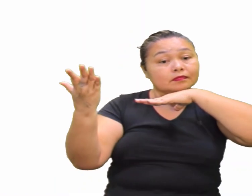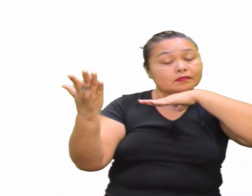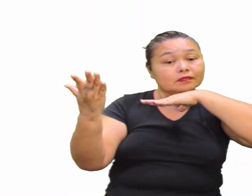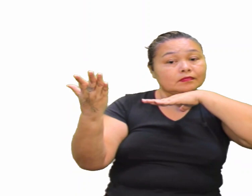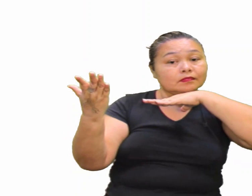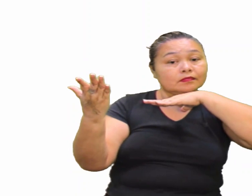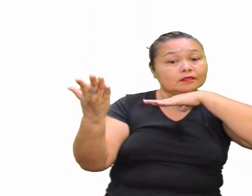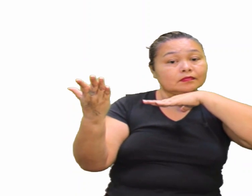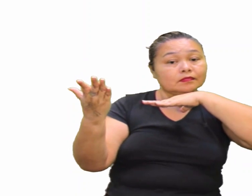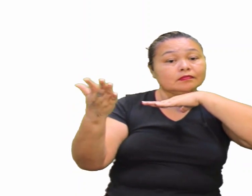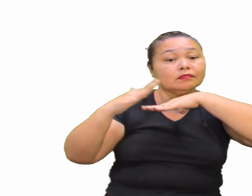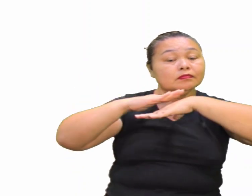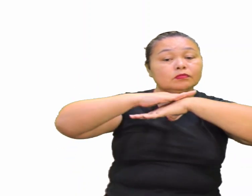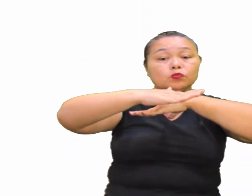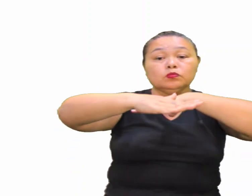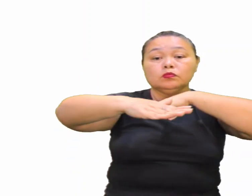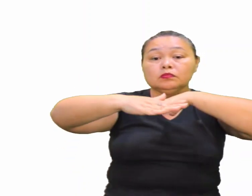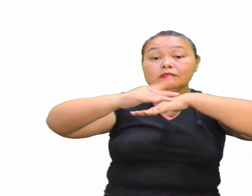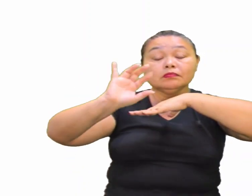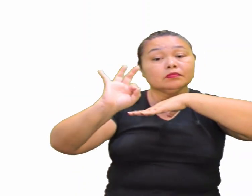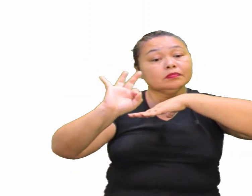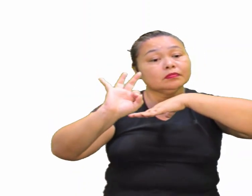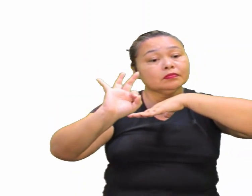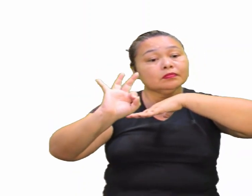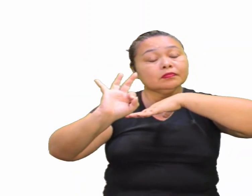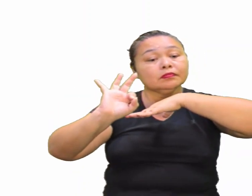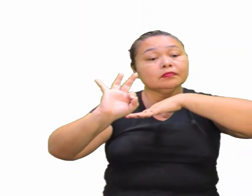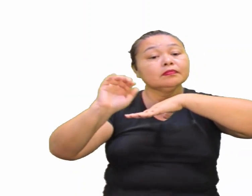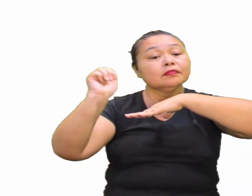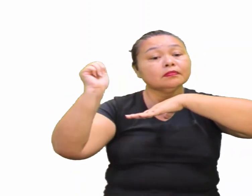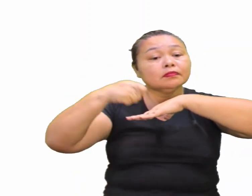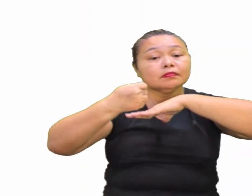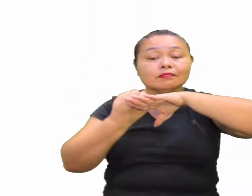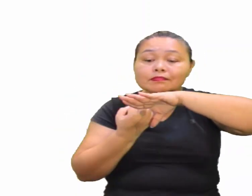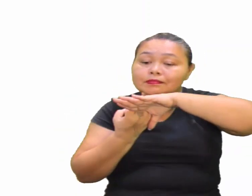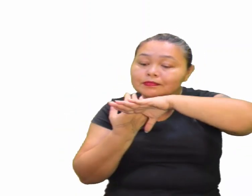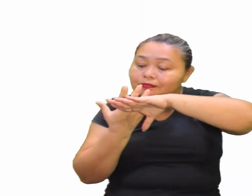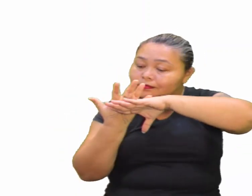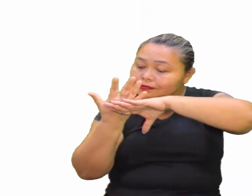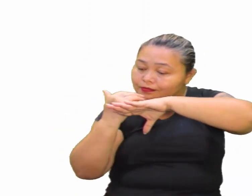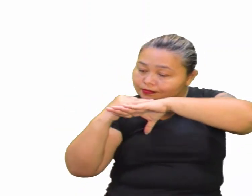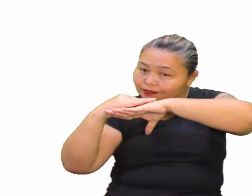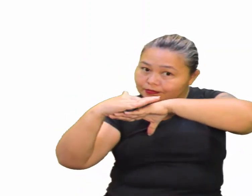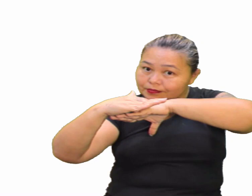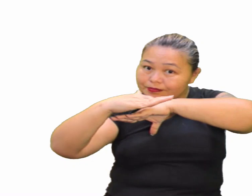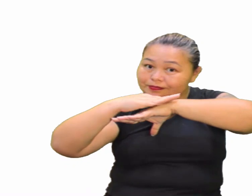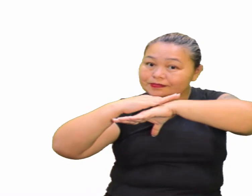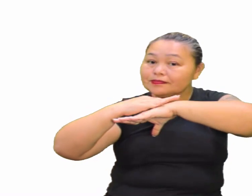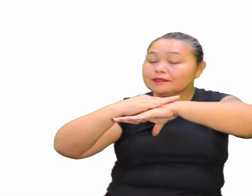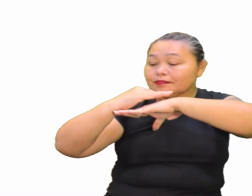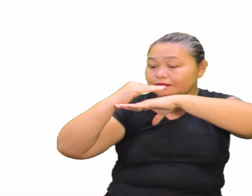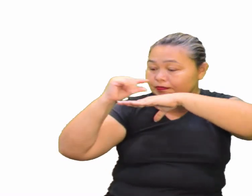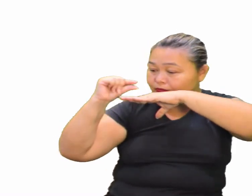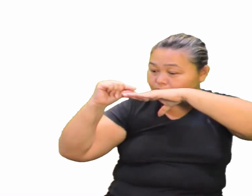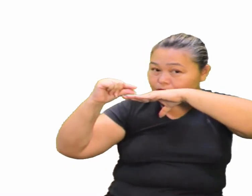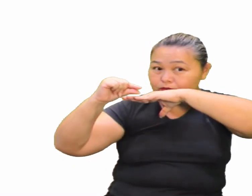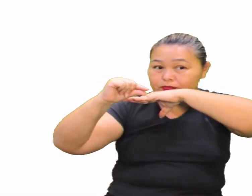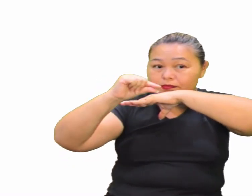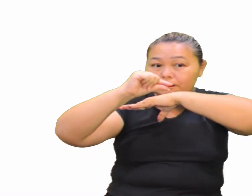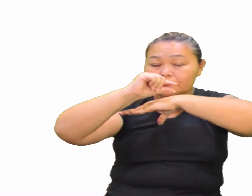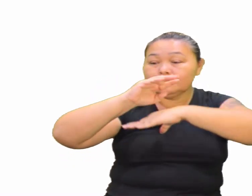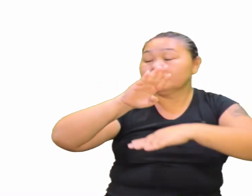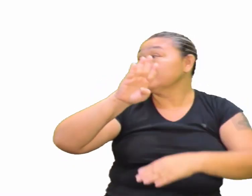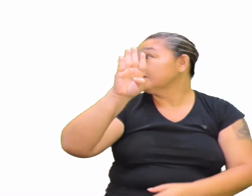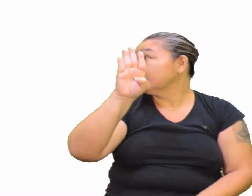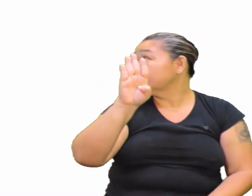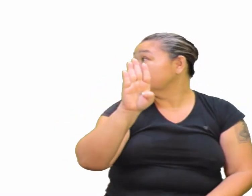então, as condições já não tão desfavoráveis permitem o aparecimento de plantas, que são as plantas de pequeno porte,